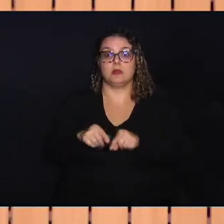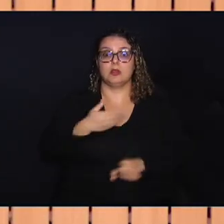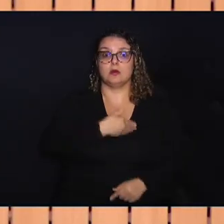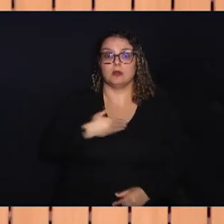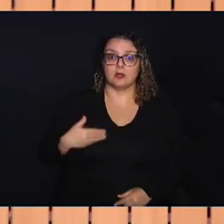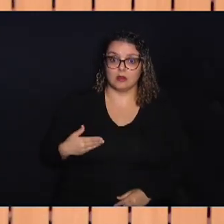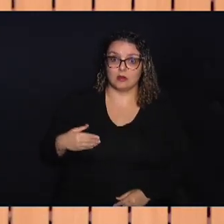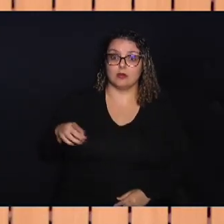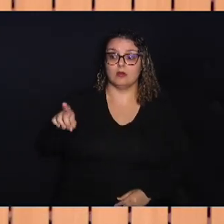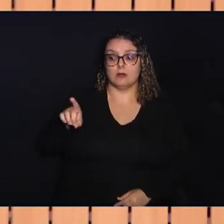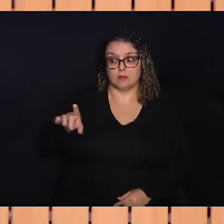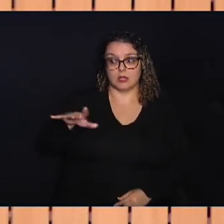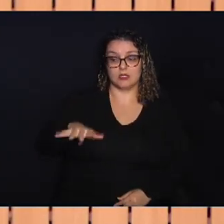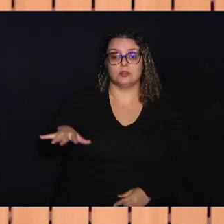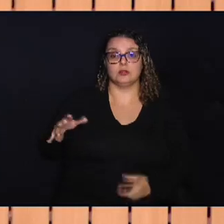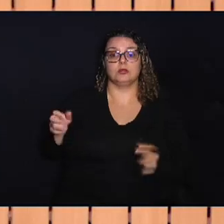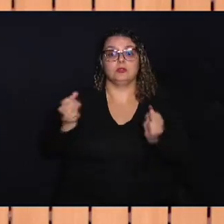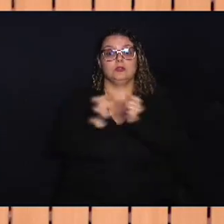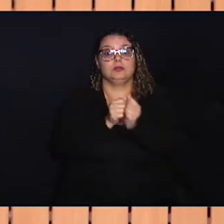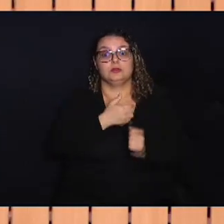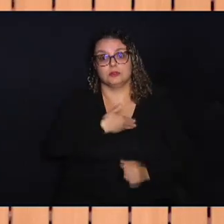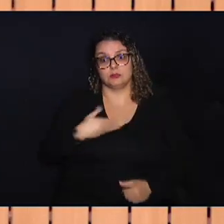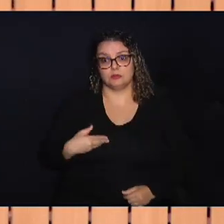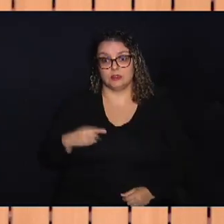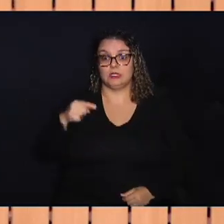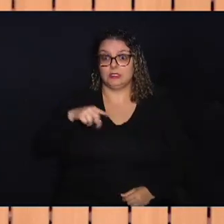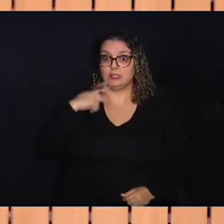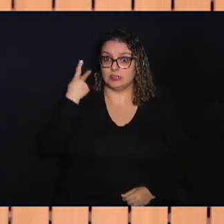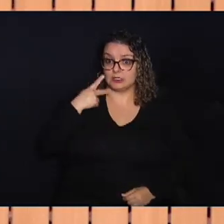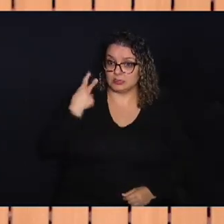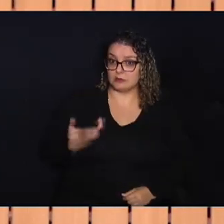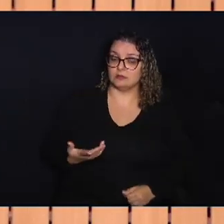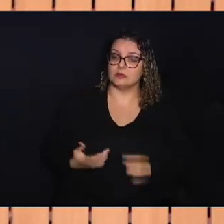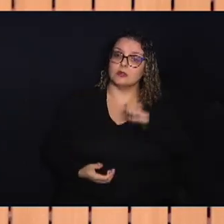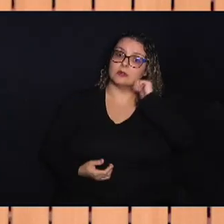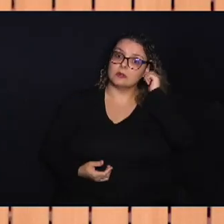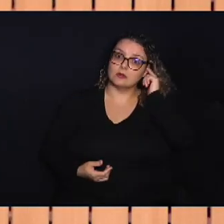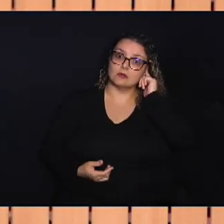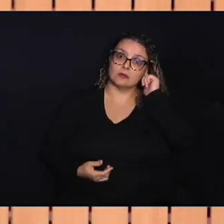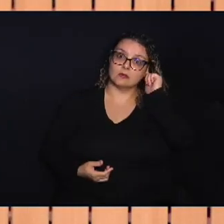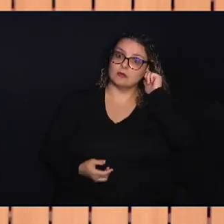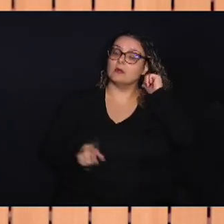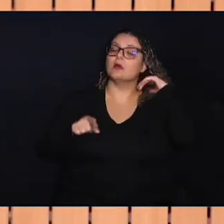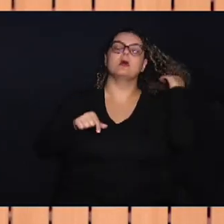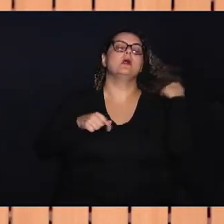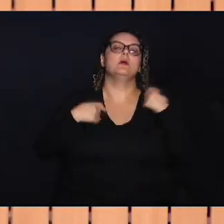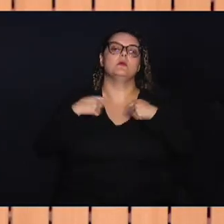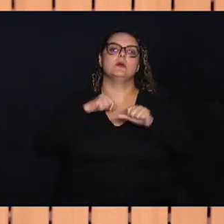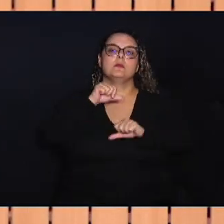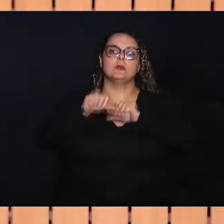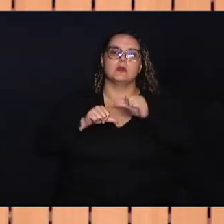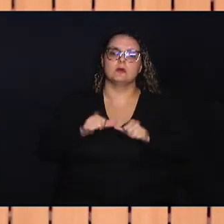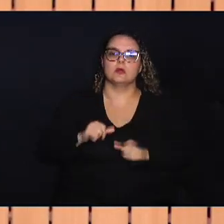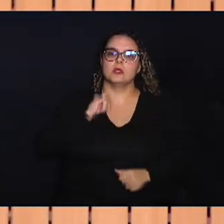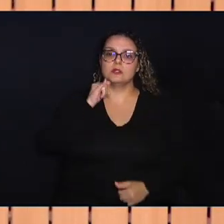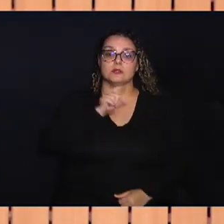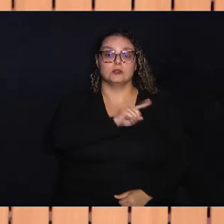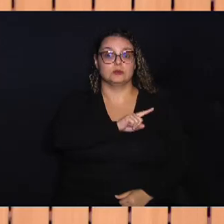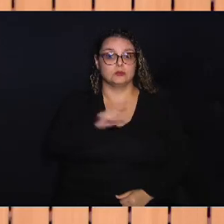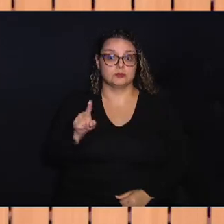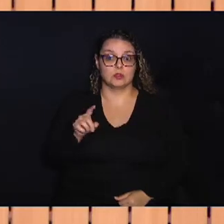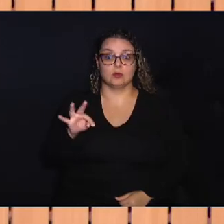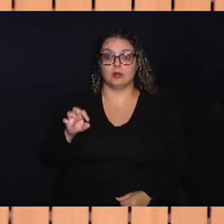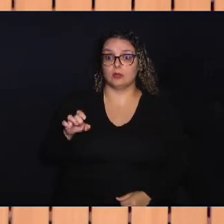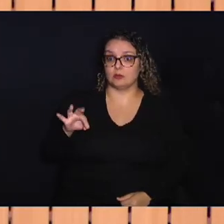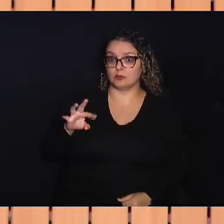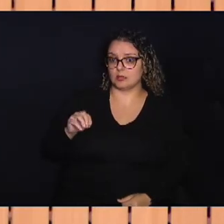direita está junto com o governo nessa política. É necessário mudar os rumos, é necessário dizer não ao teto de